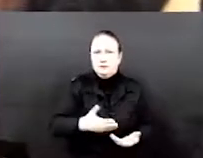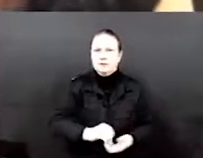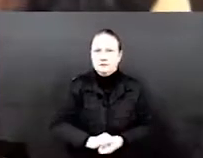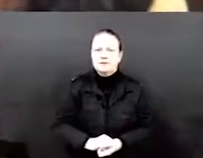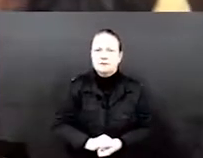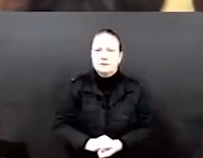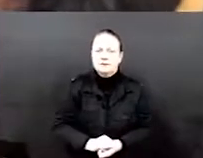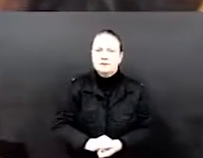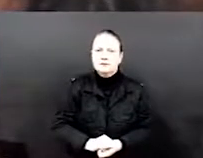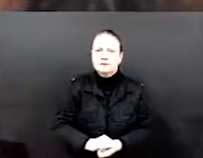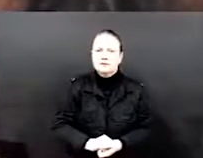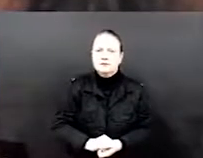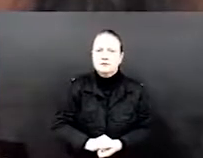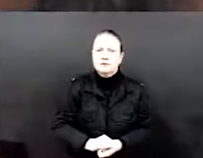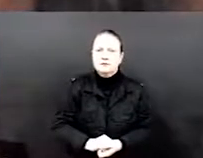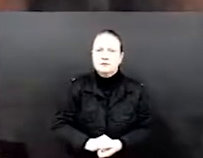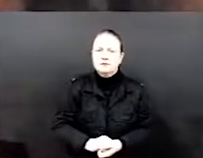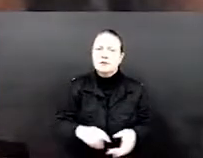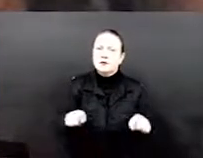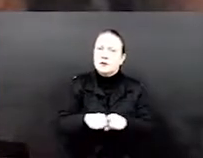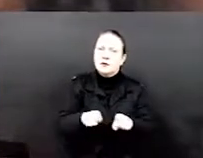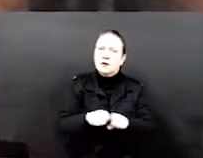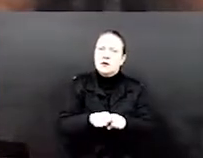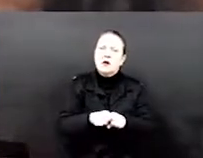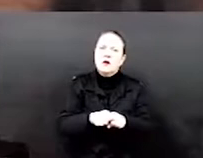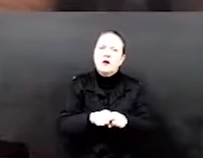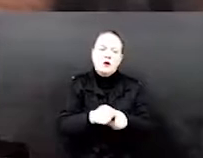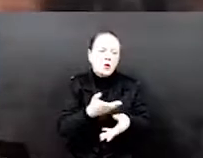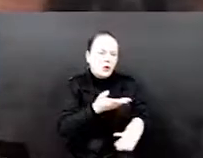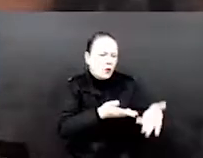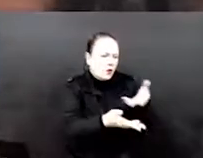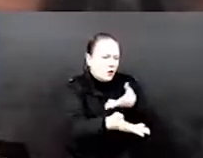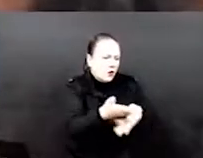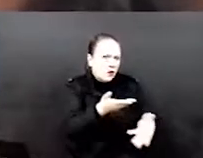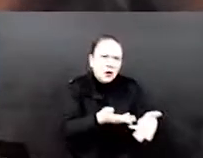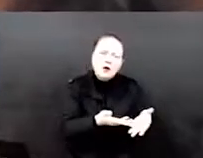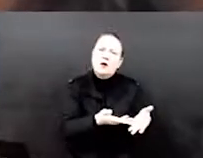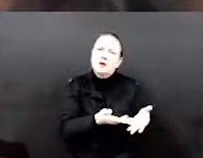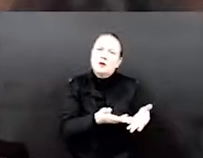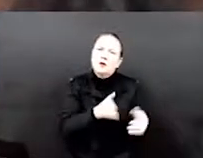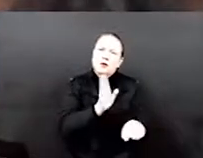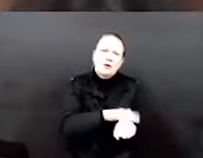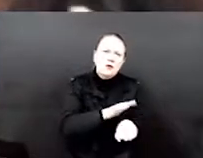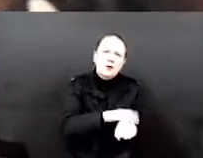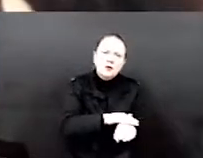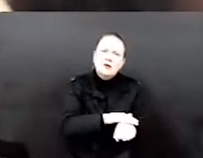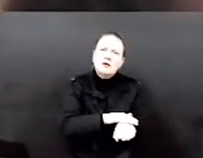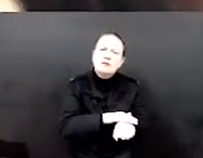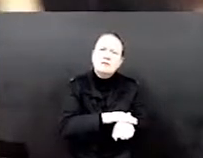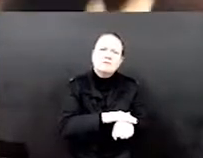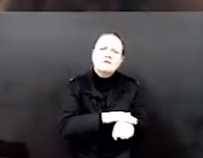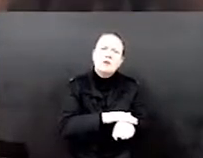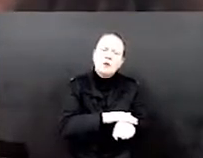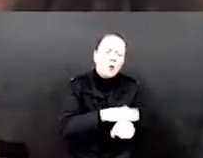eles vivem a partilha de uma comida abençoada. Como eles vivem, como